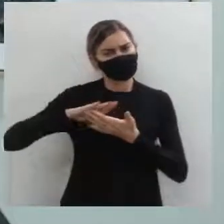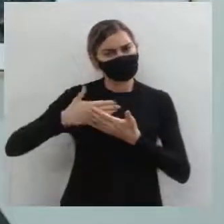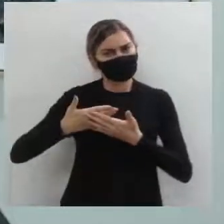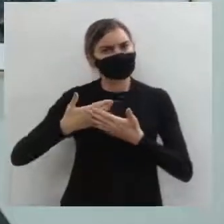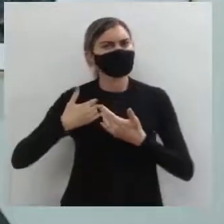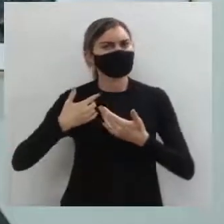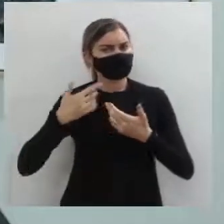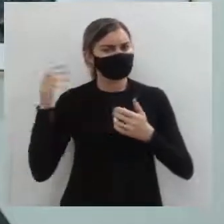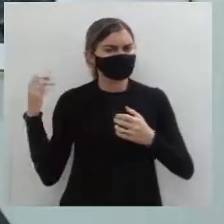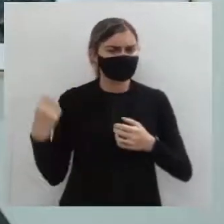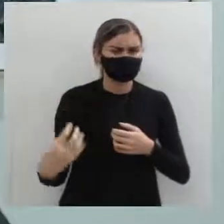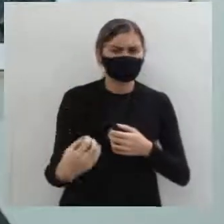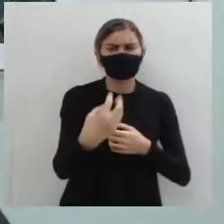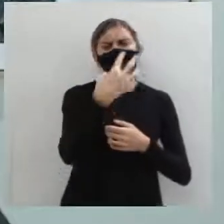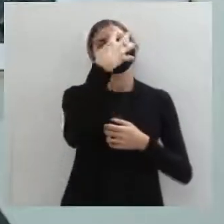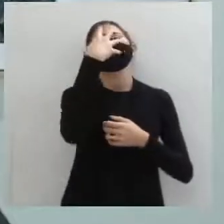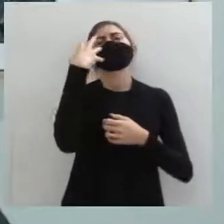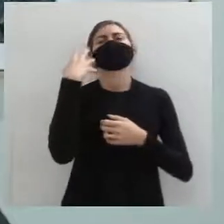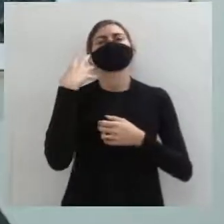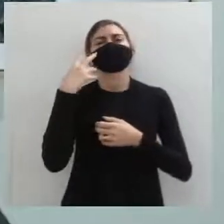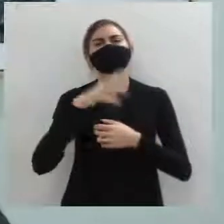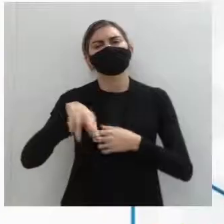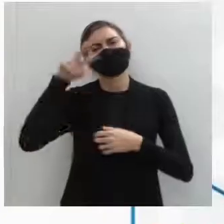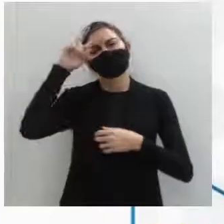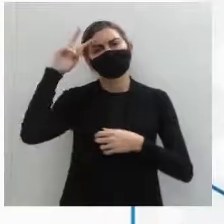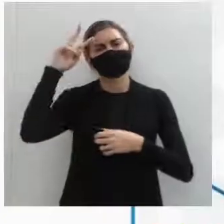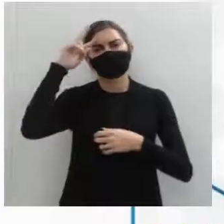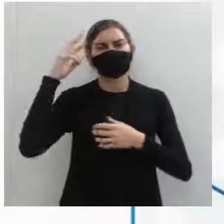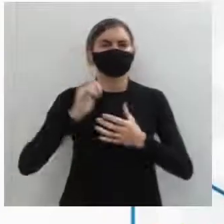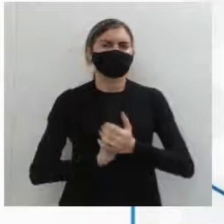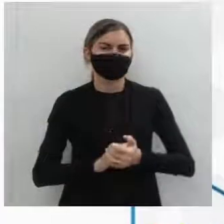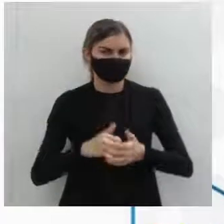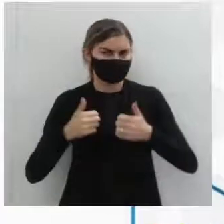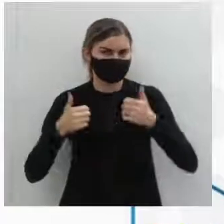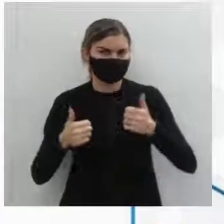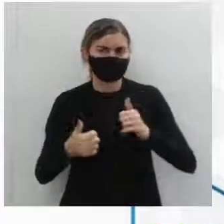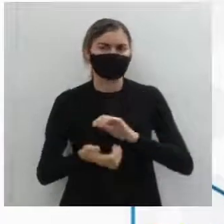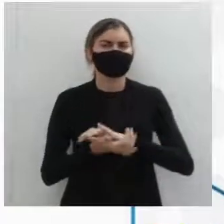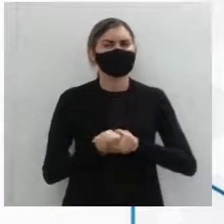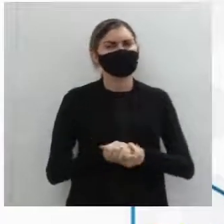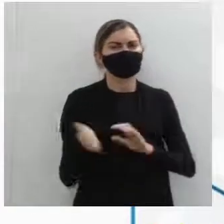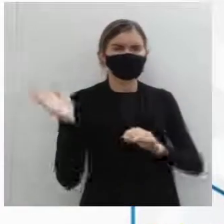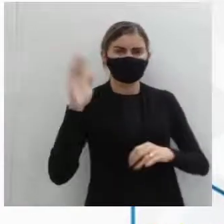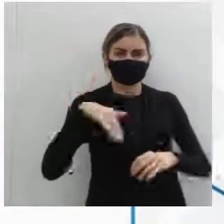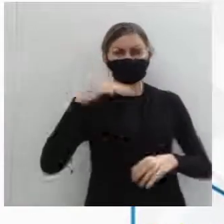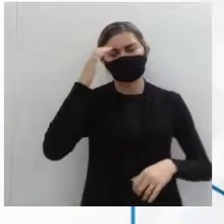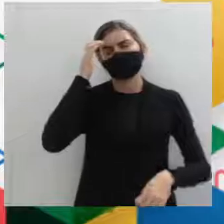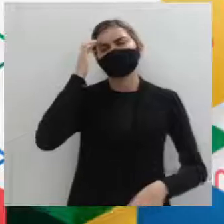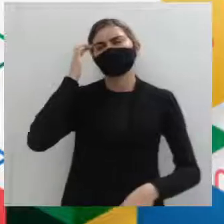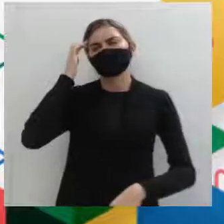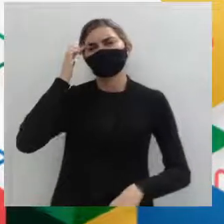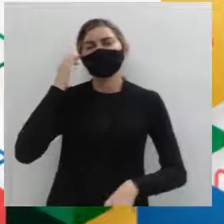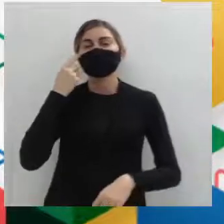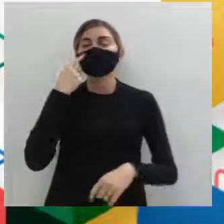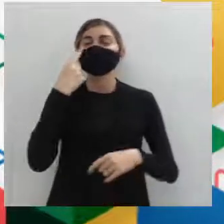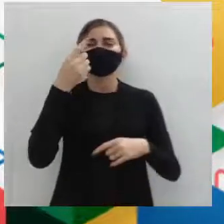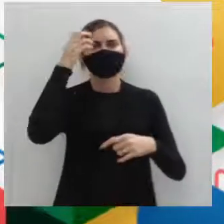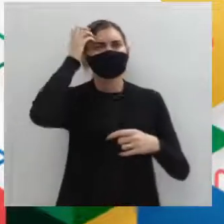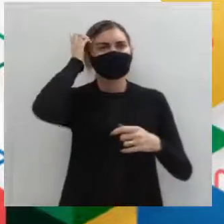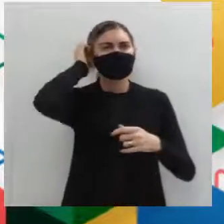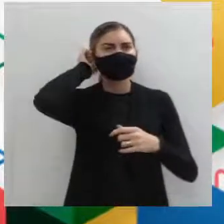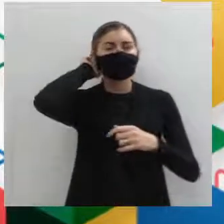mais essa viagem através da história. Show de bola? Vem comigo, fera! Então, olha